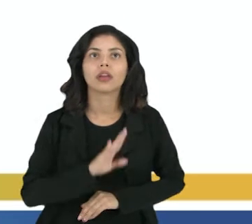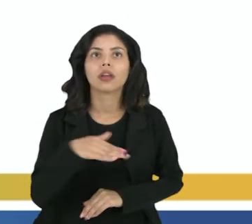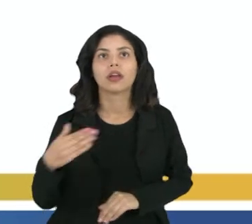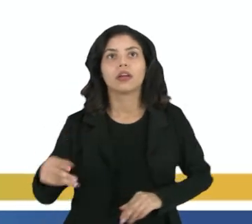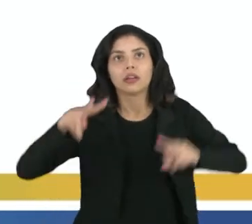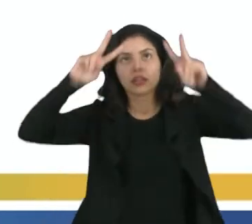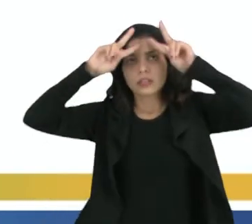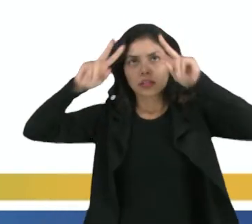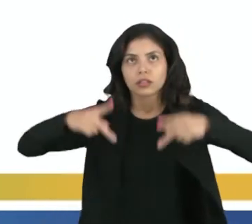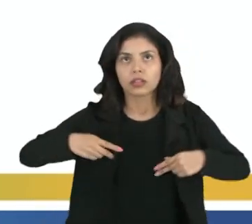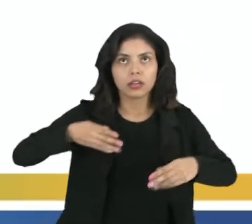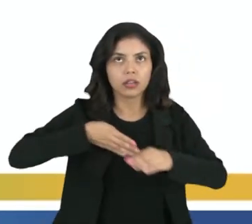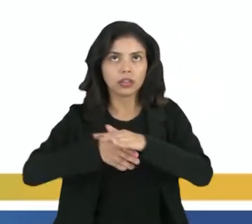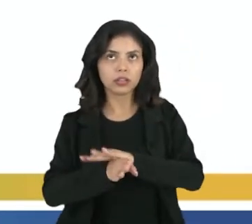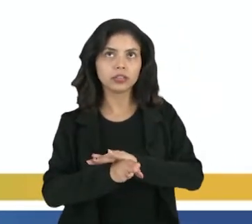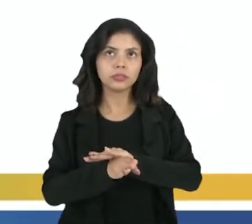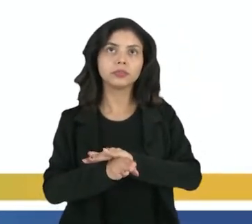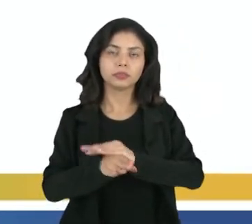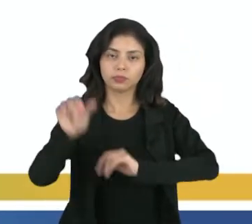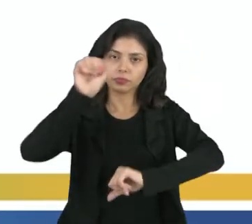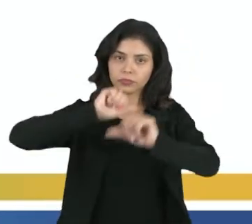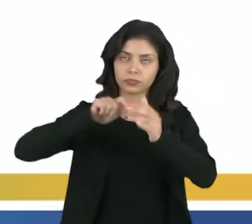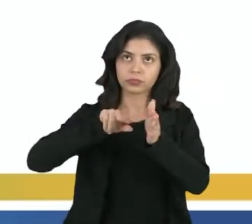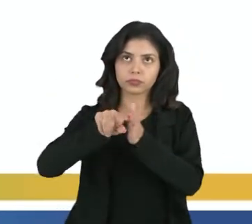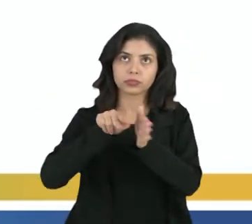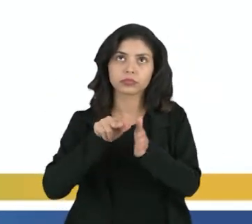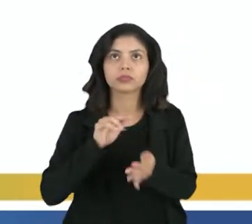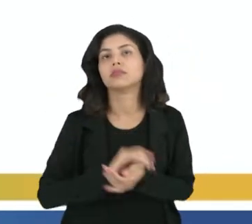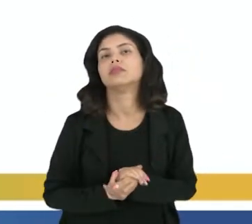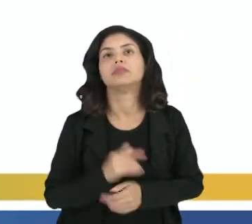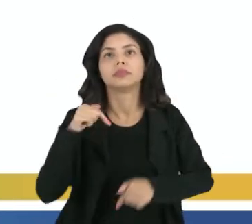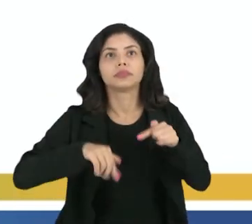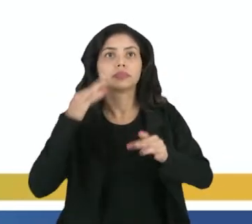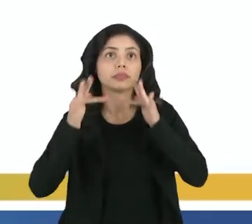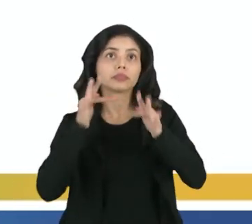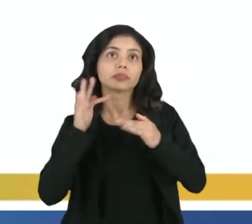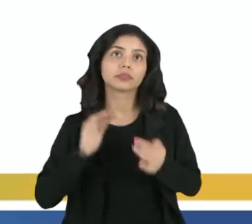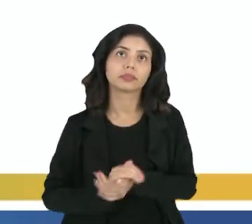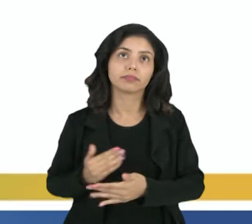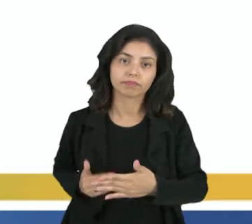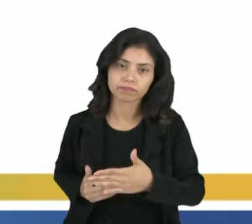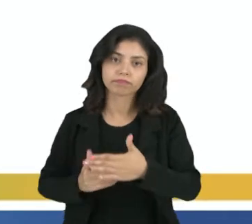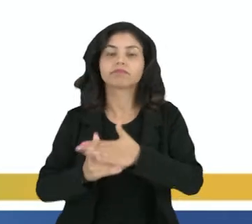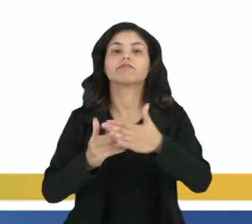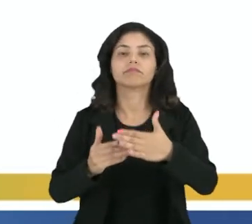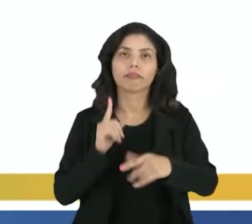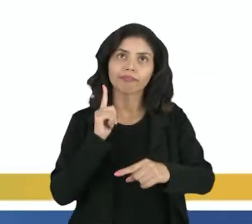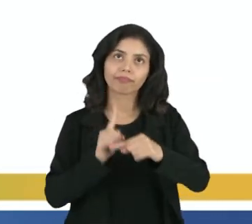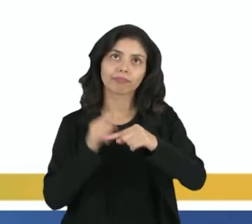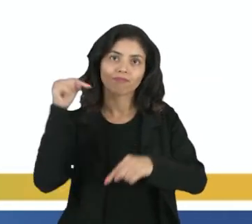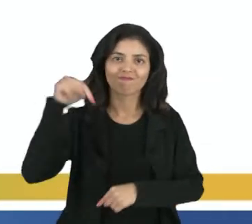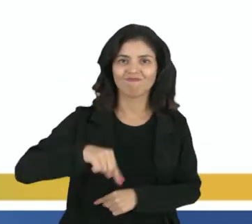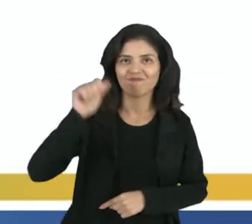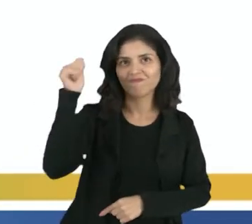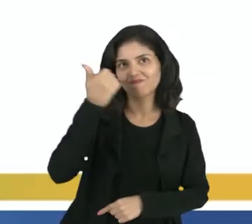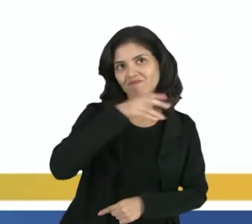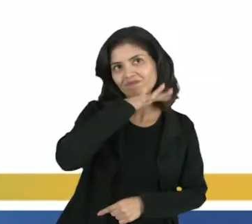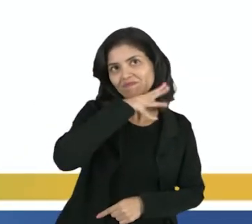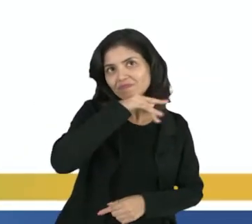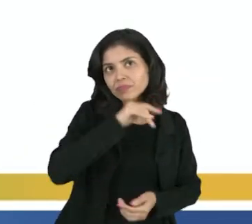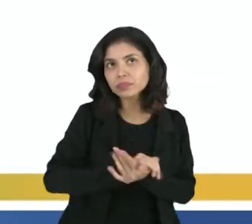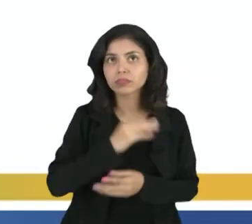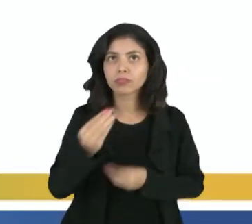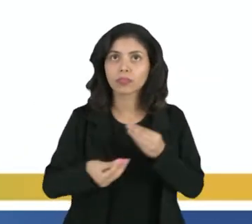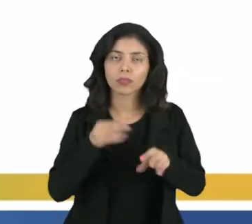humano interfere na natureza e causa alterações biológicas, químicas ou físicas de forma negativa, nós temos